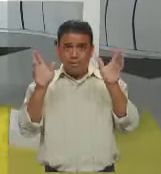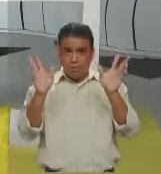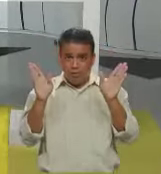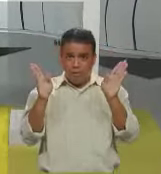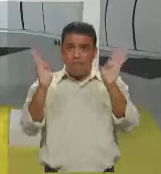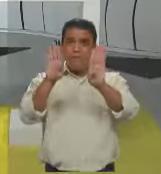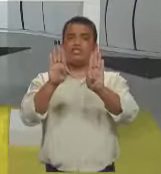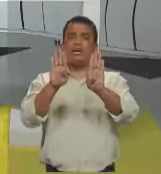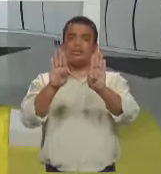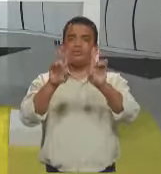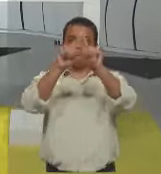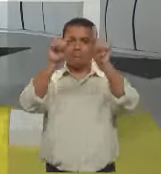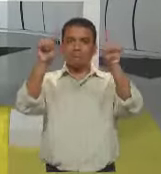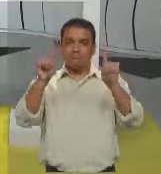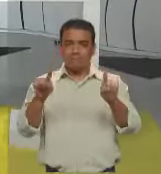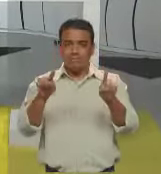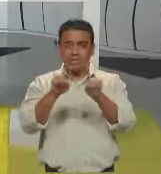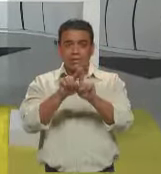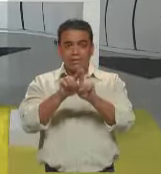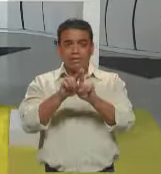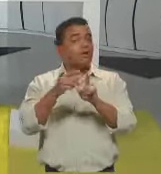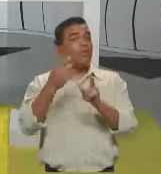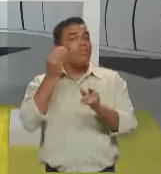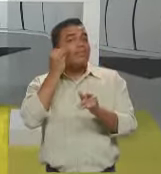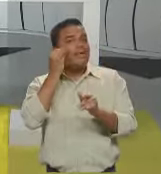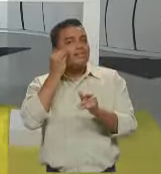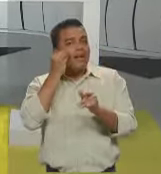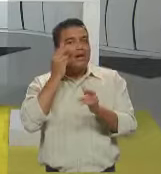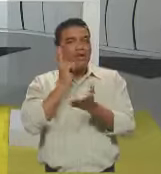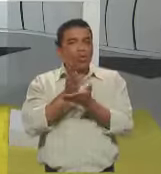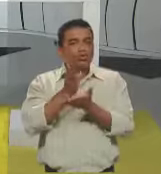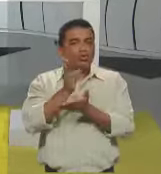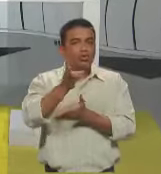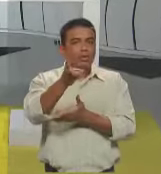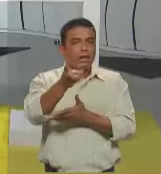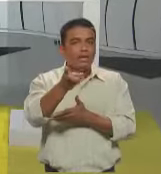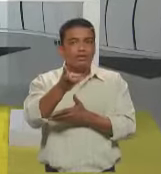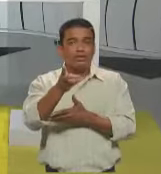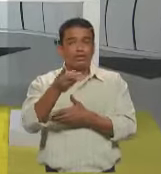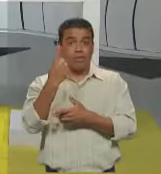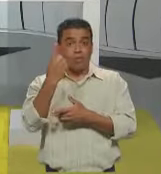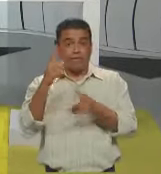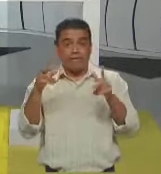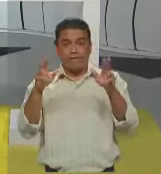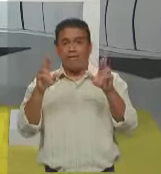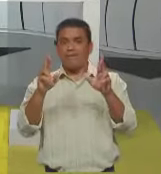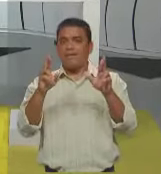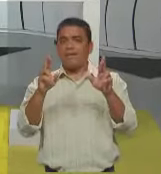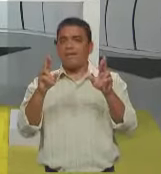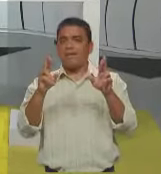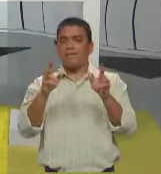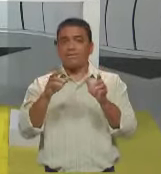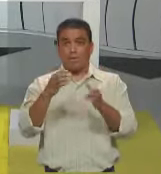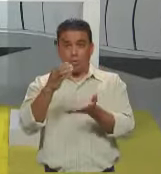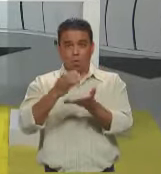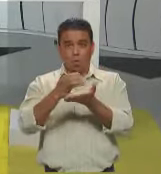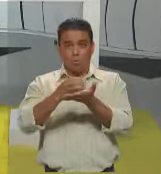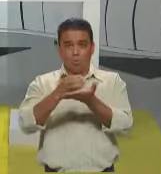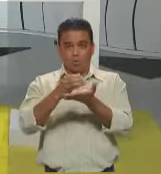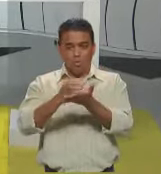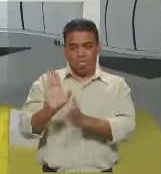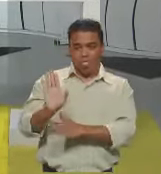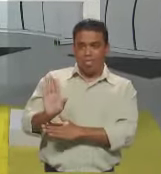para vocês aqui rapidinho como é que faz o teste de continuidade. Só basta encostar um fio com o outro. Eu vou apoiar aqui no copo, não sei se vai